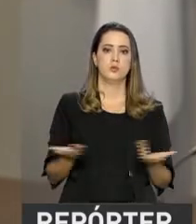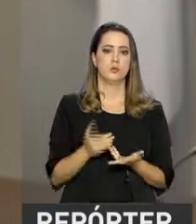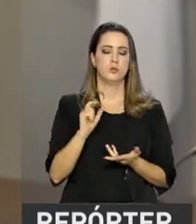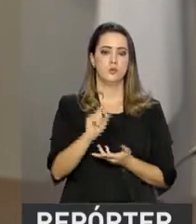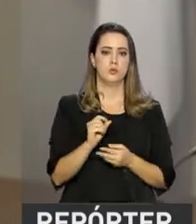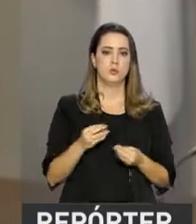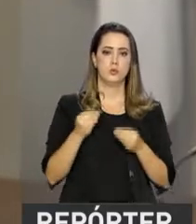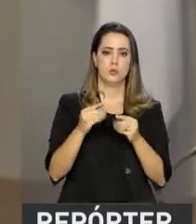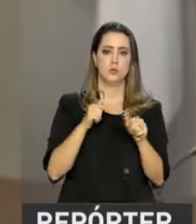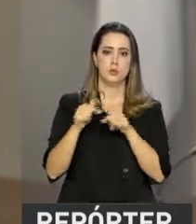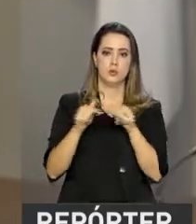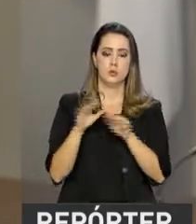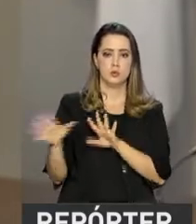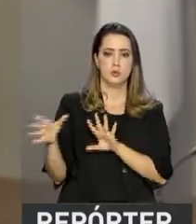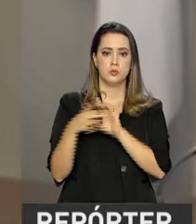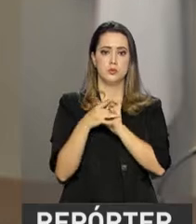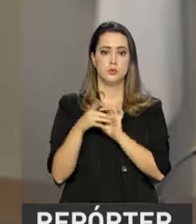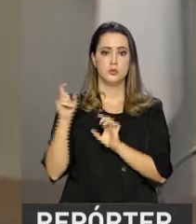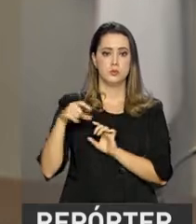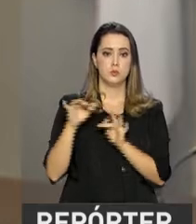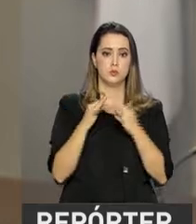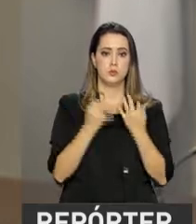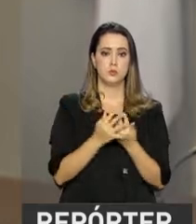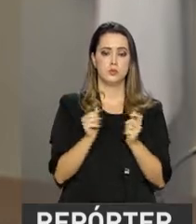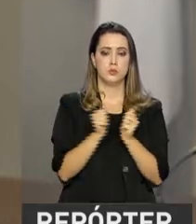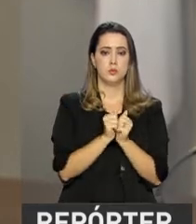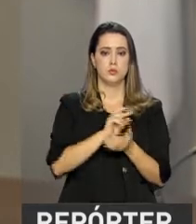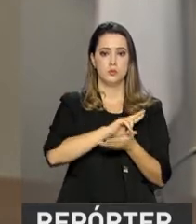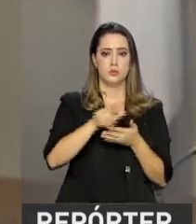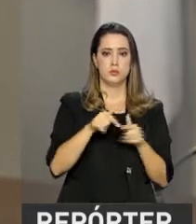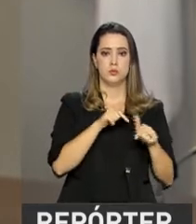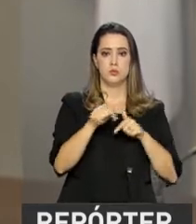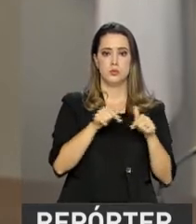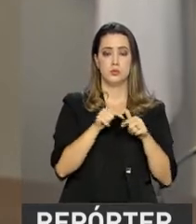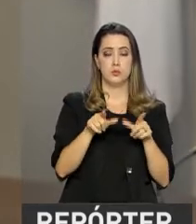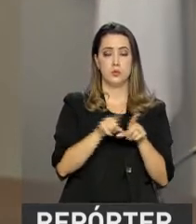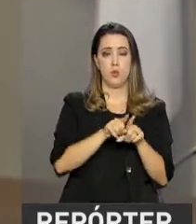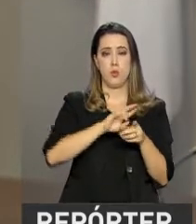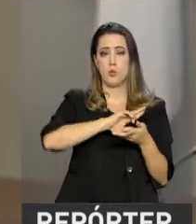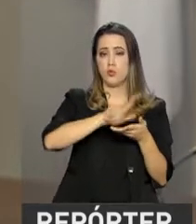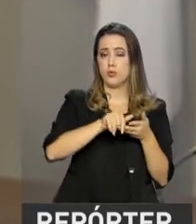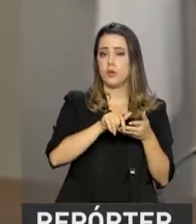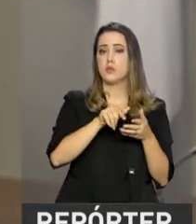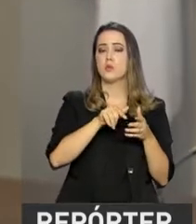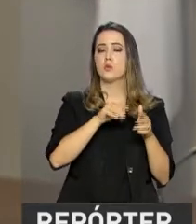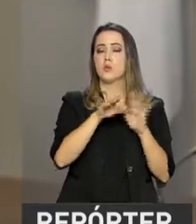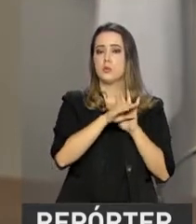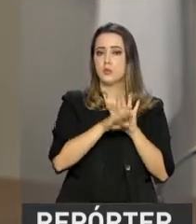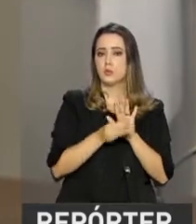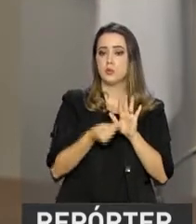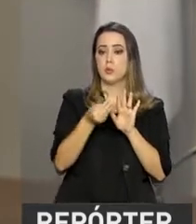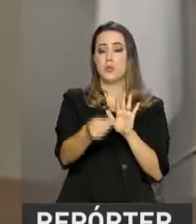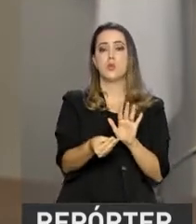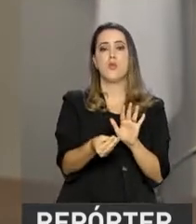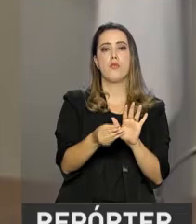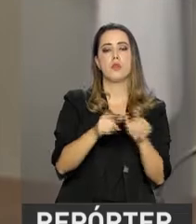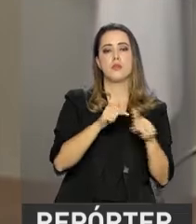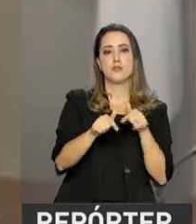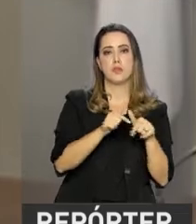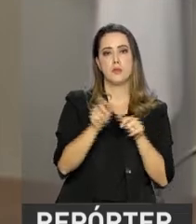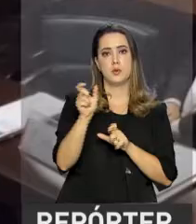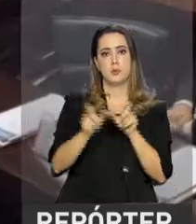agora trabalha na integração do bolsa família com um outro programa que oferece emprego aos integrantes de famílias